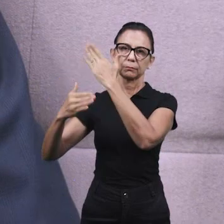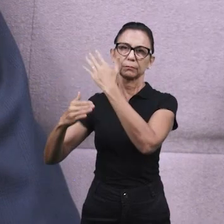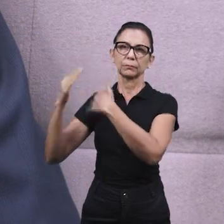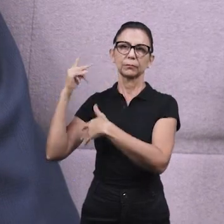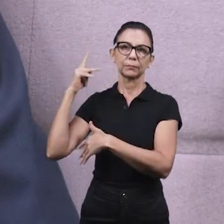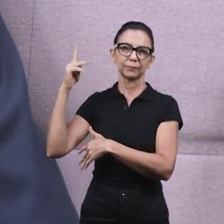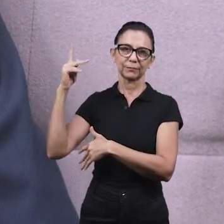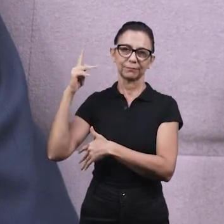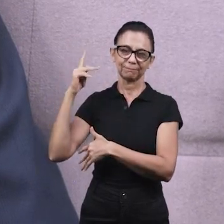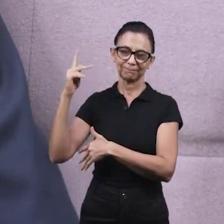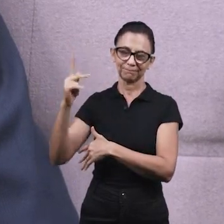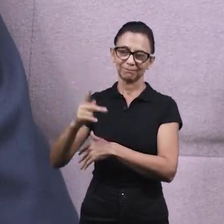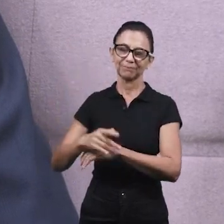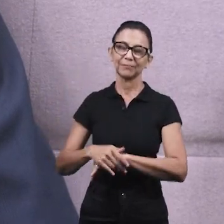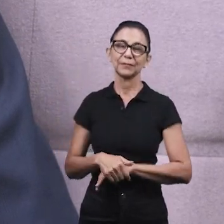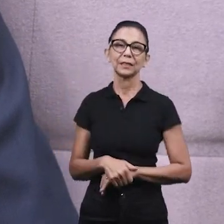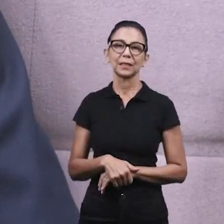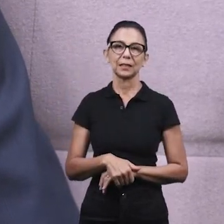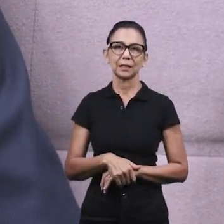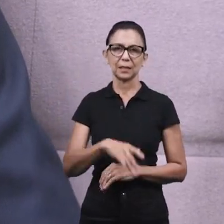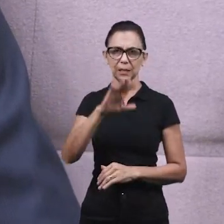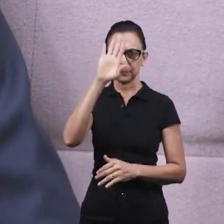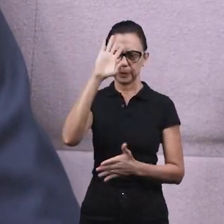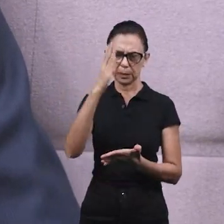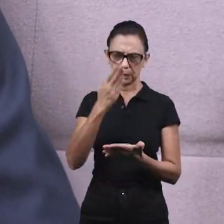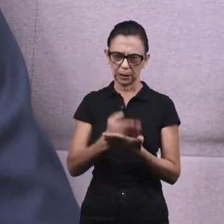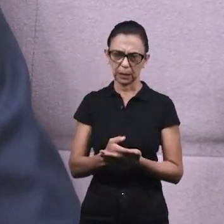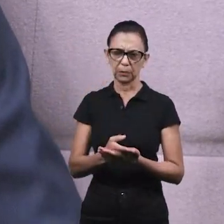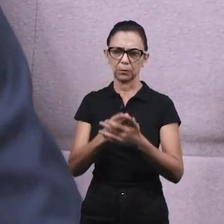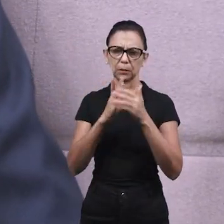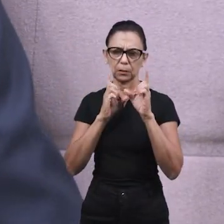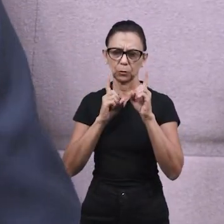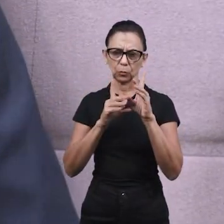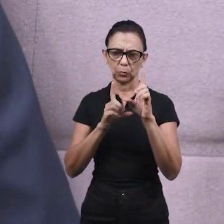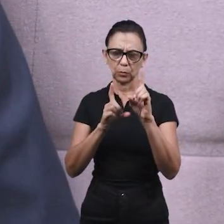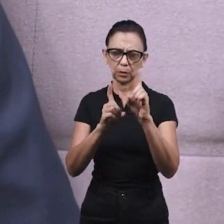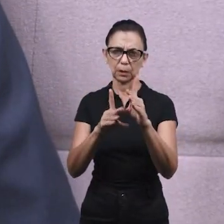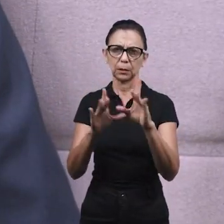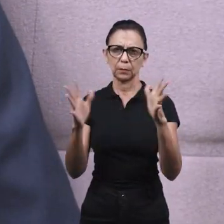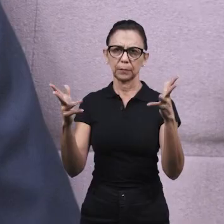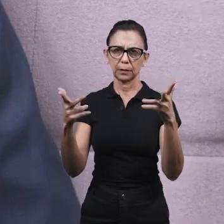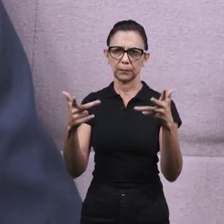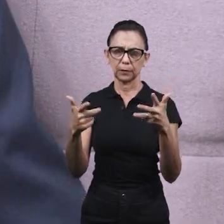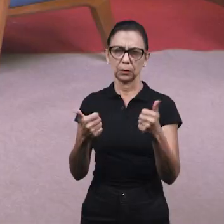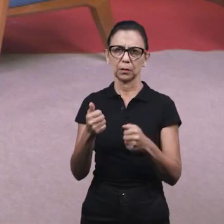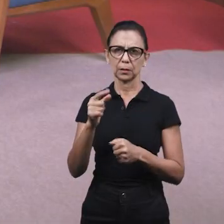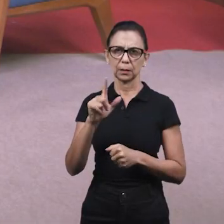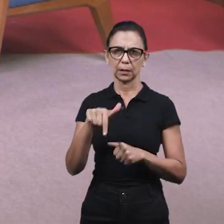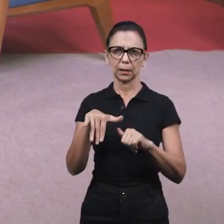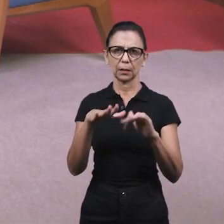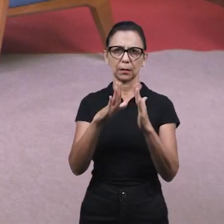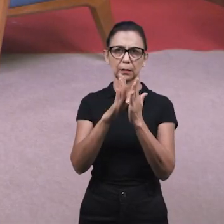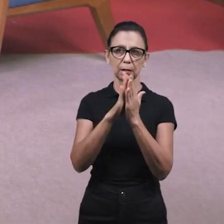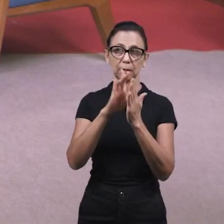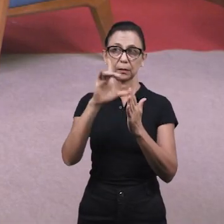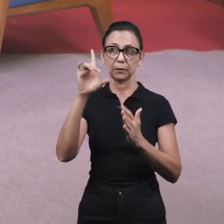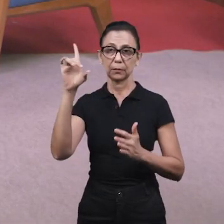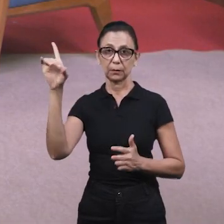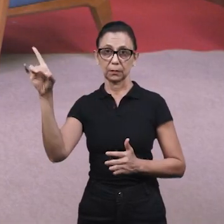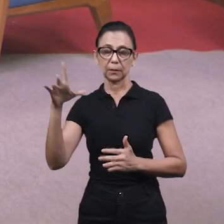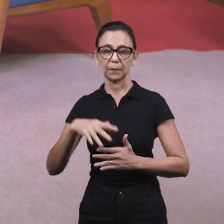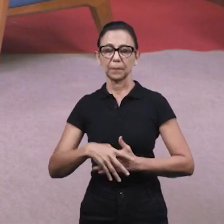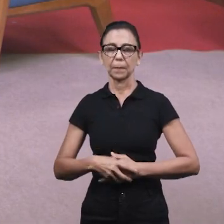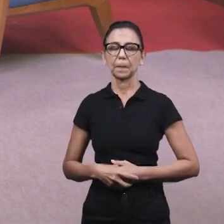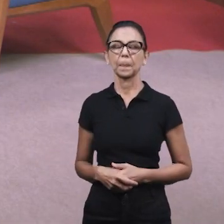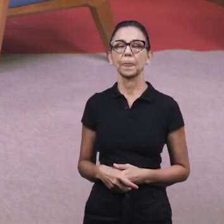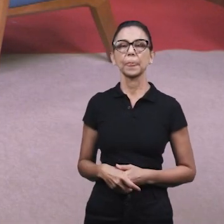estar firmado na doutrina gloriosa e revelada da palavra de Deus. Glória a Jesus. Glória a Deus. Eu vou